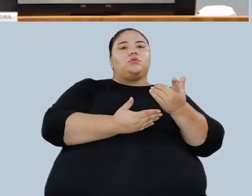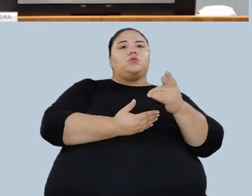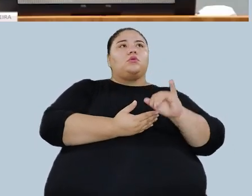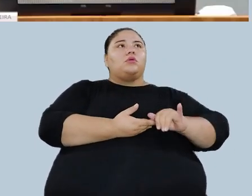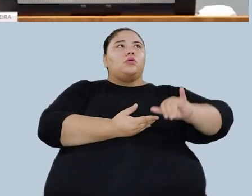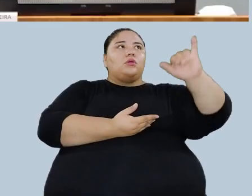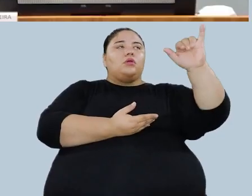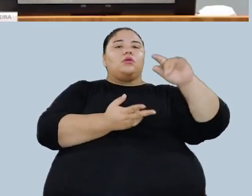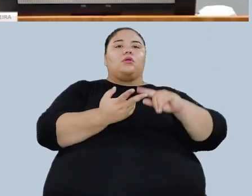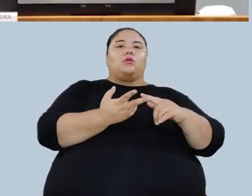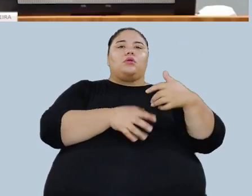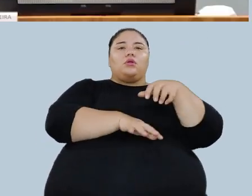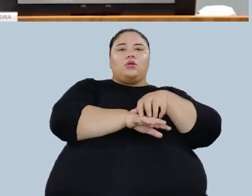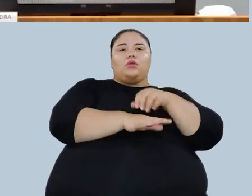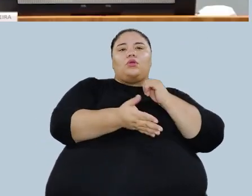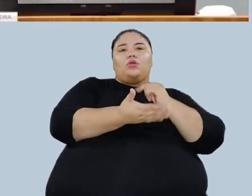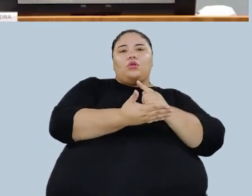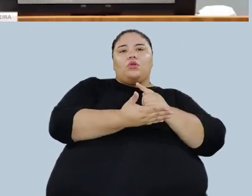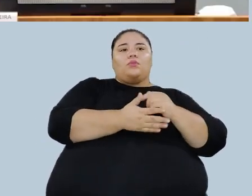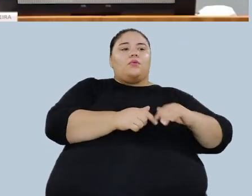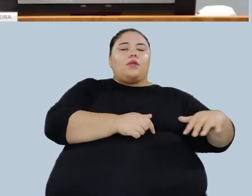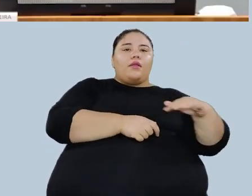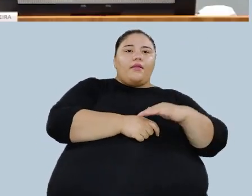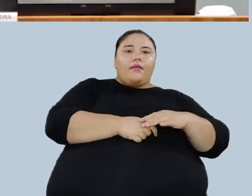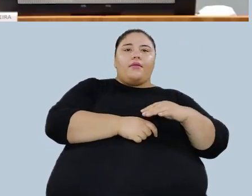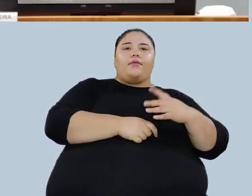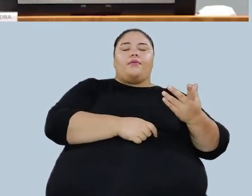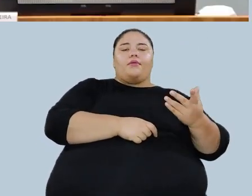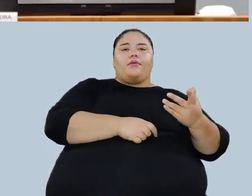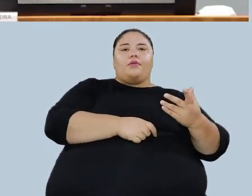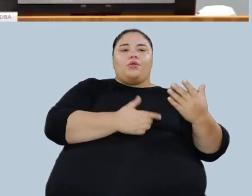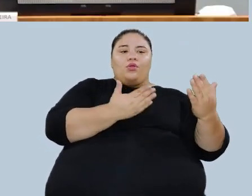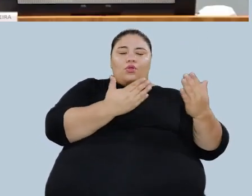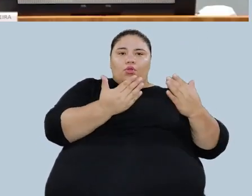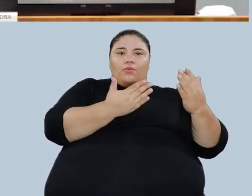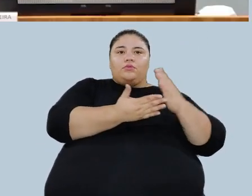outra coisa é arrendamento mercantil de veículos, né? Não são coisas comparáveis, porque